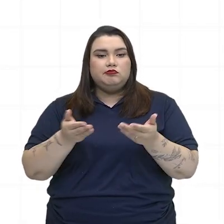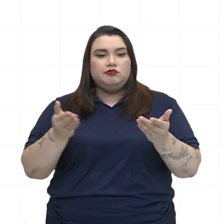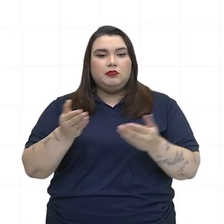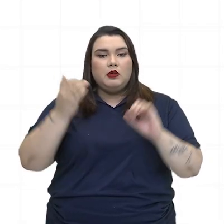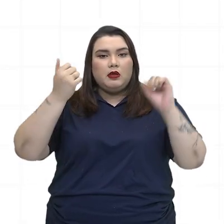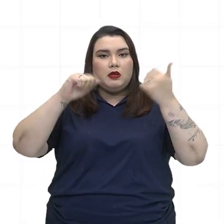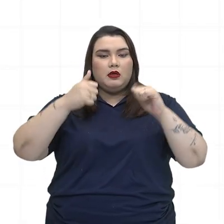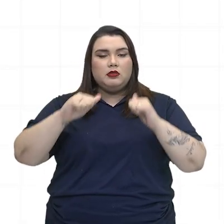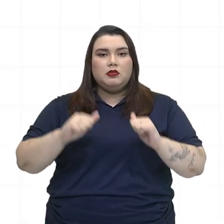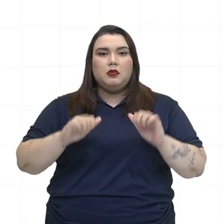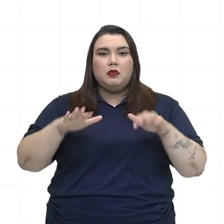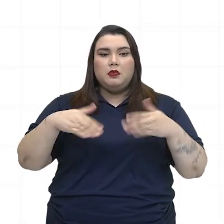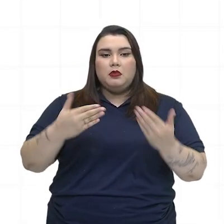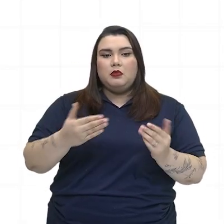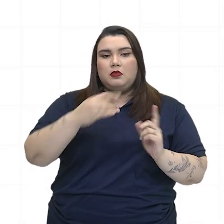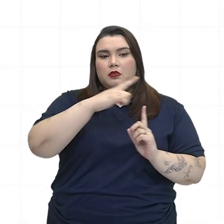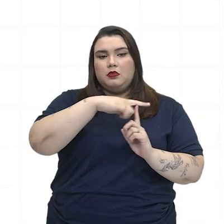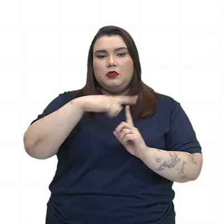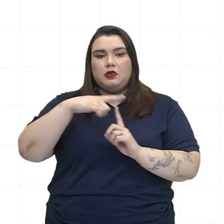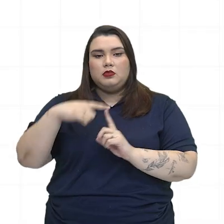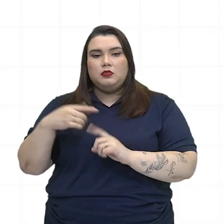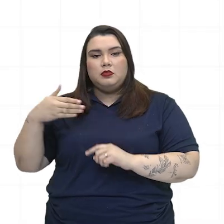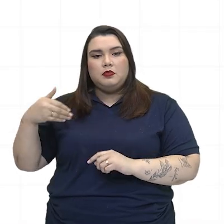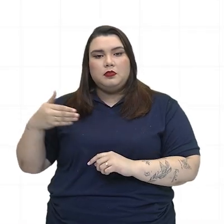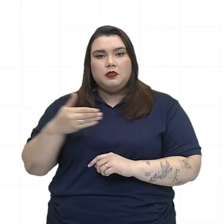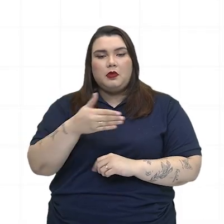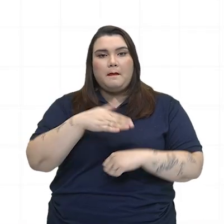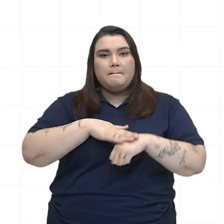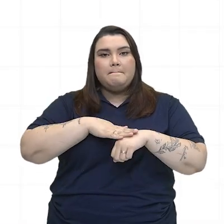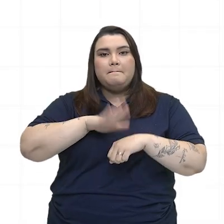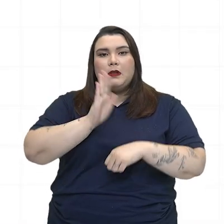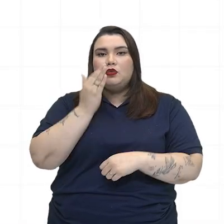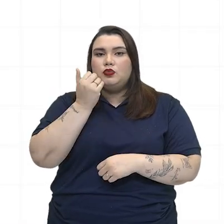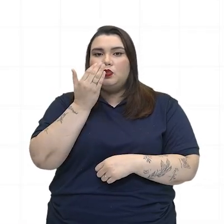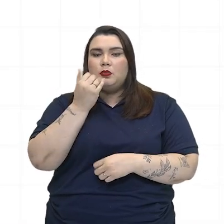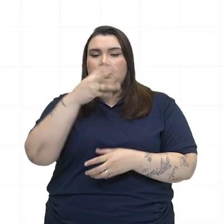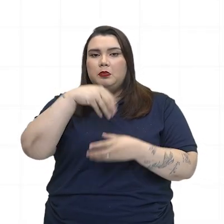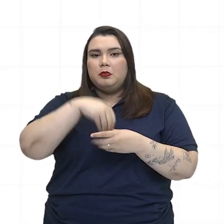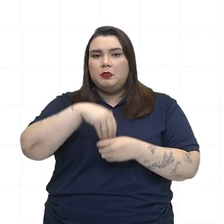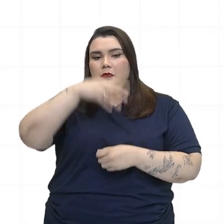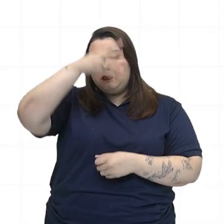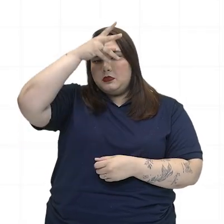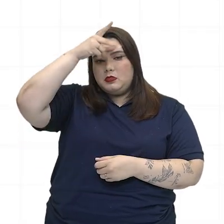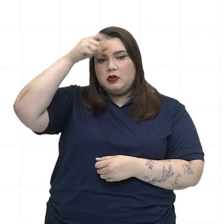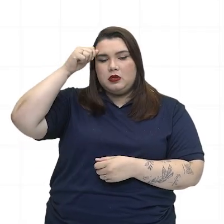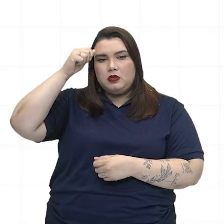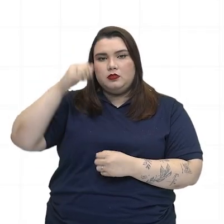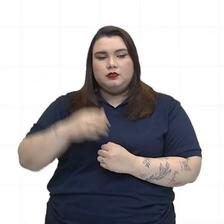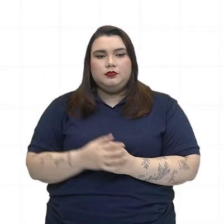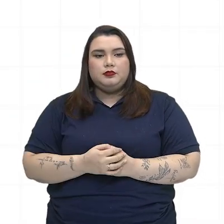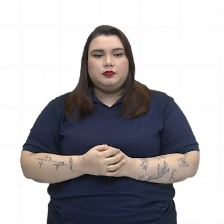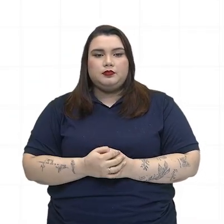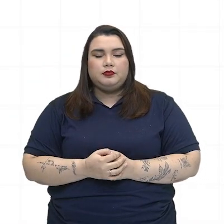vamos analisar quais a espécie de peixes mais consumidas em Manaus,